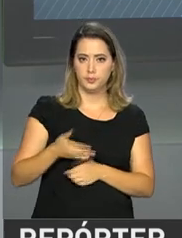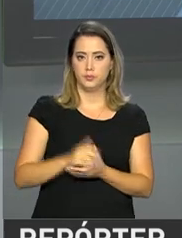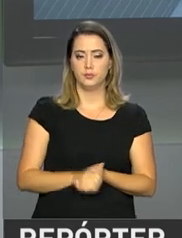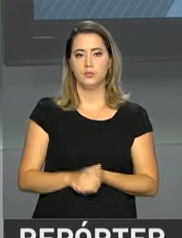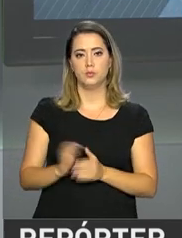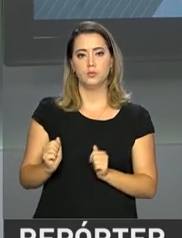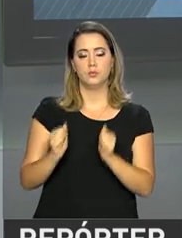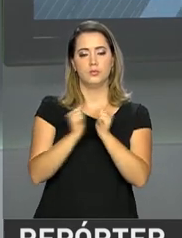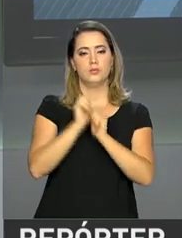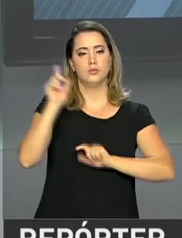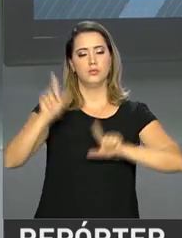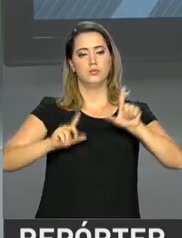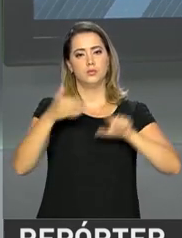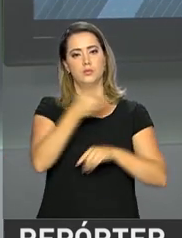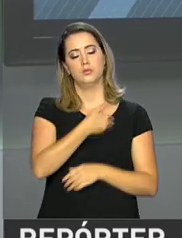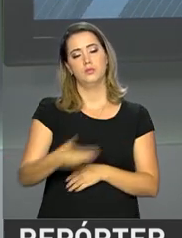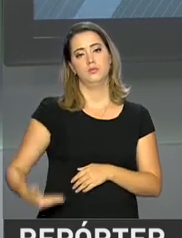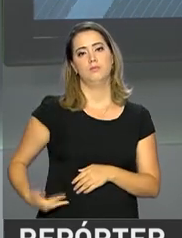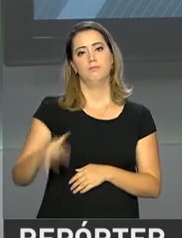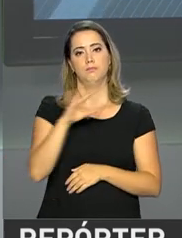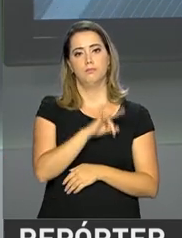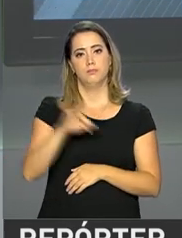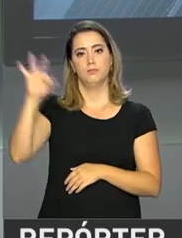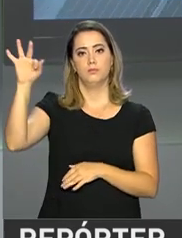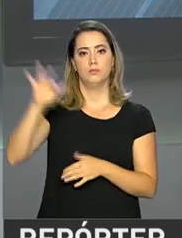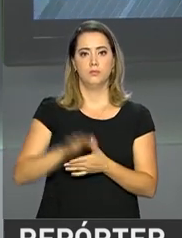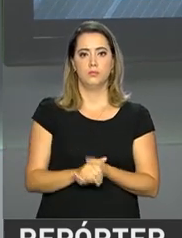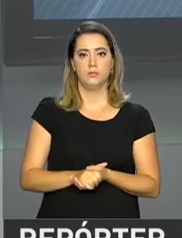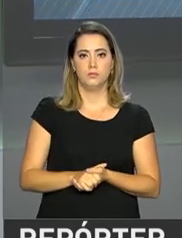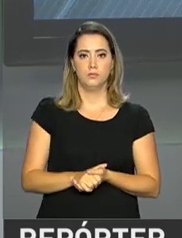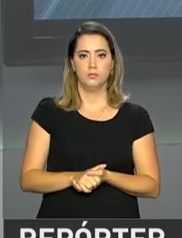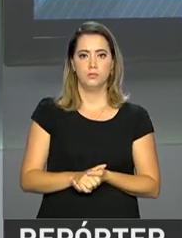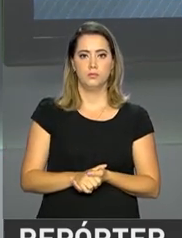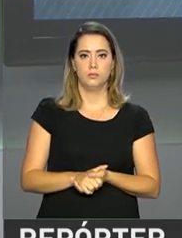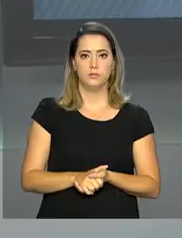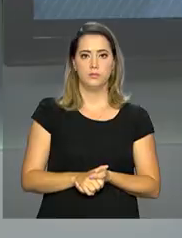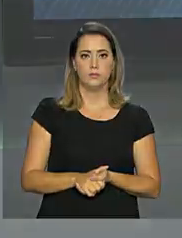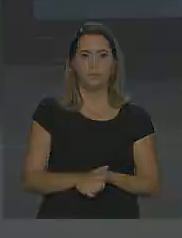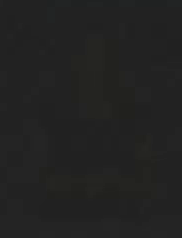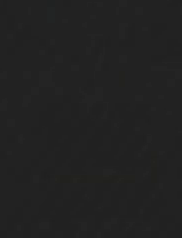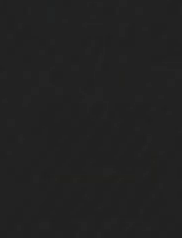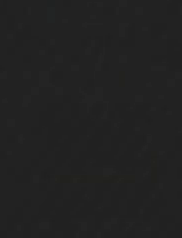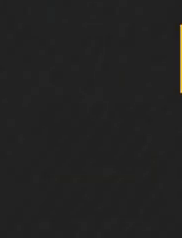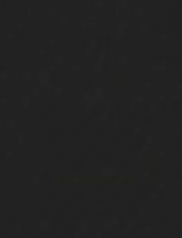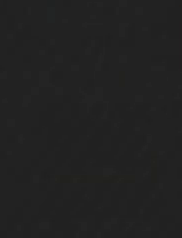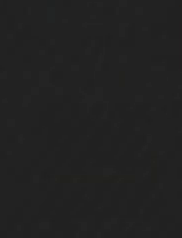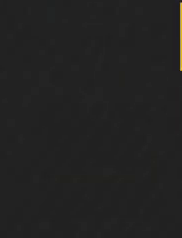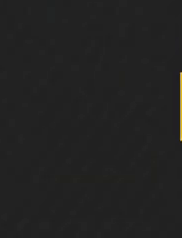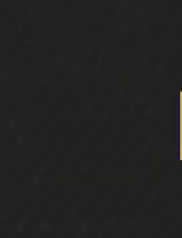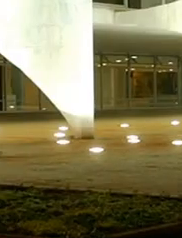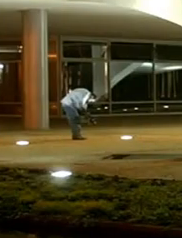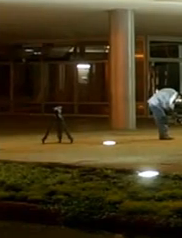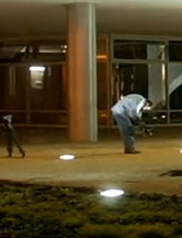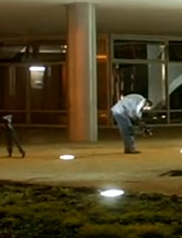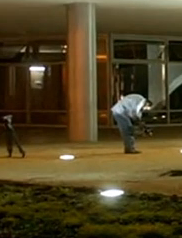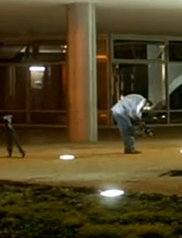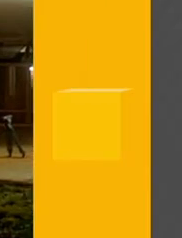internet. Continue com a gente aqui na NBR, a TV do Governo Federal. We'll be right back.